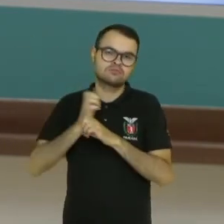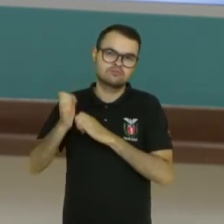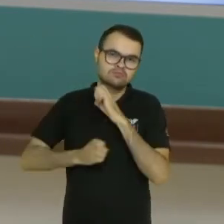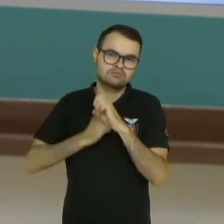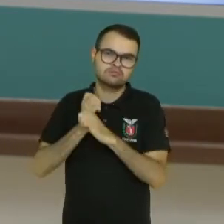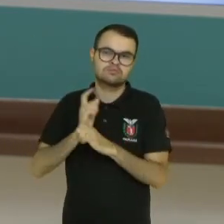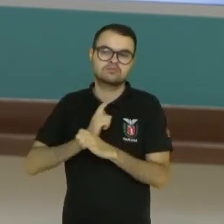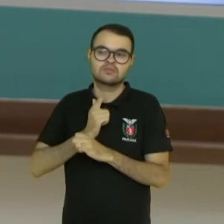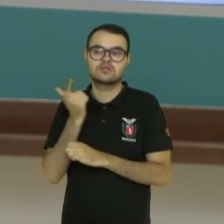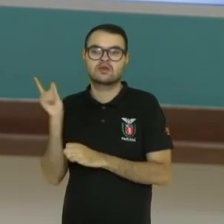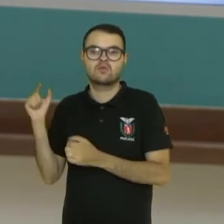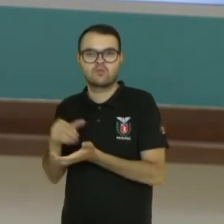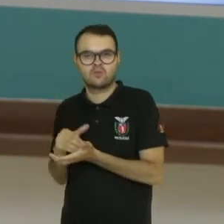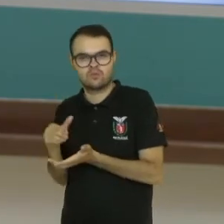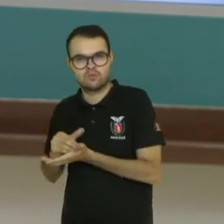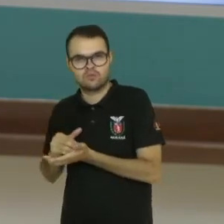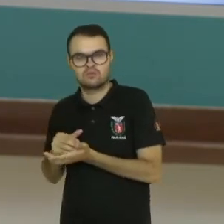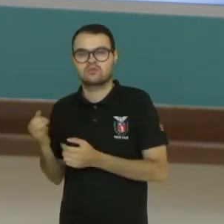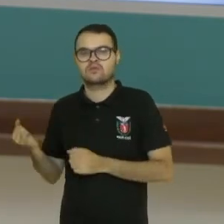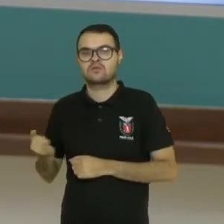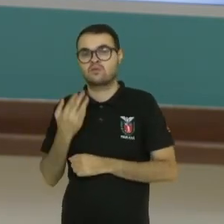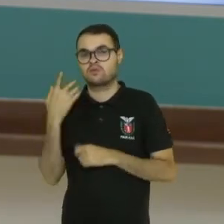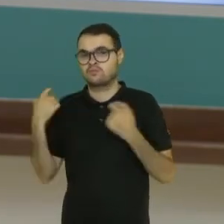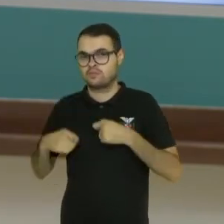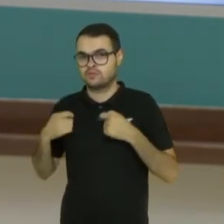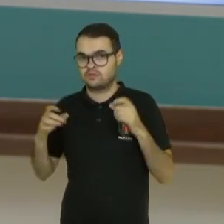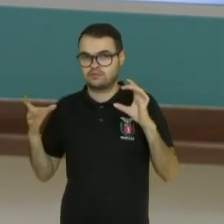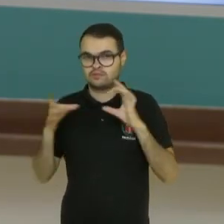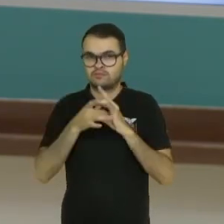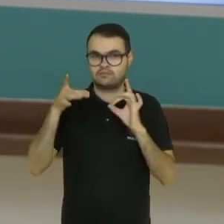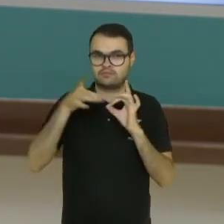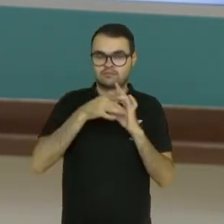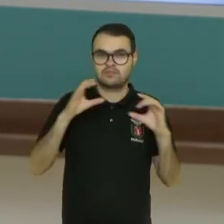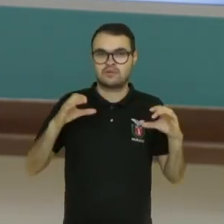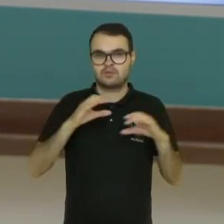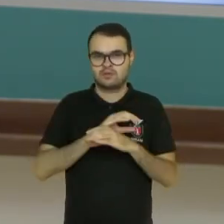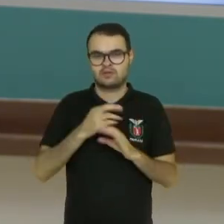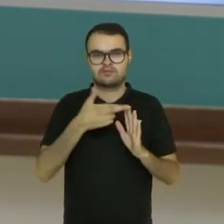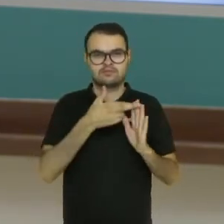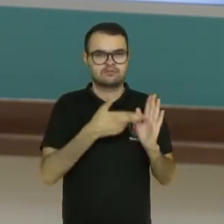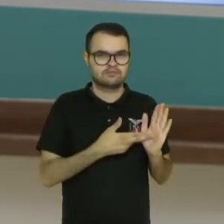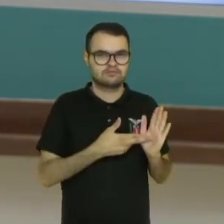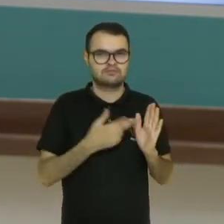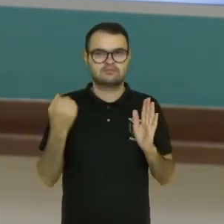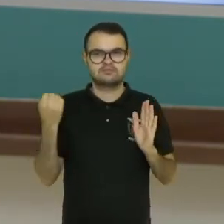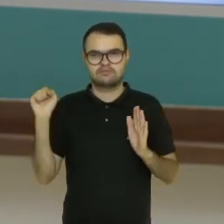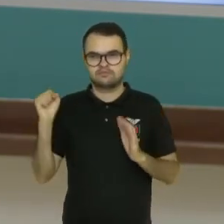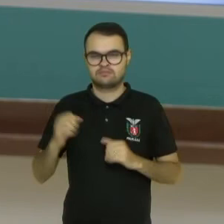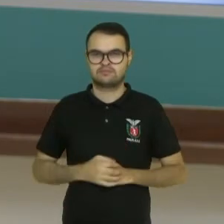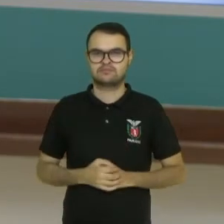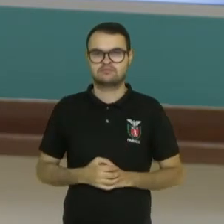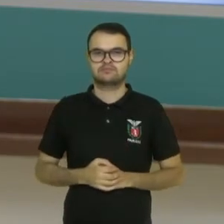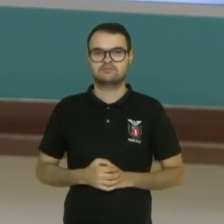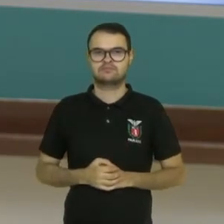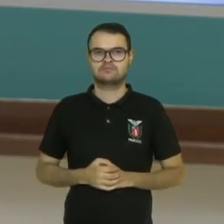camada, quantas ligações ele vai estar precisando, ok? Para completar a regra do octeto.